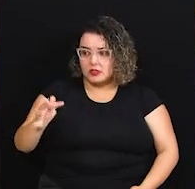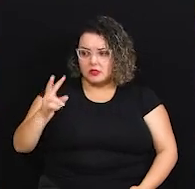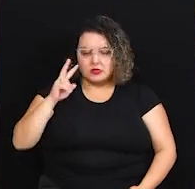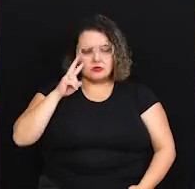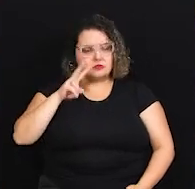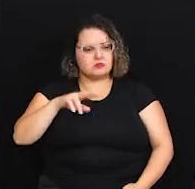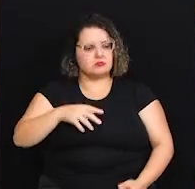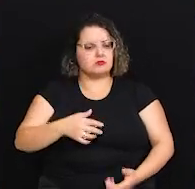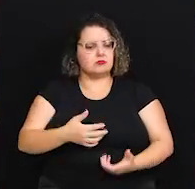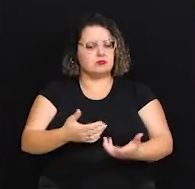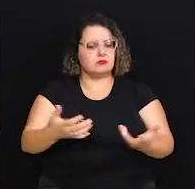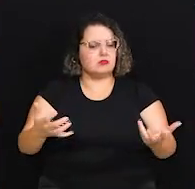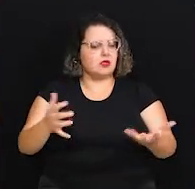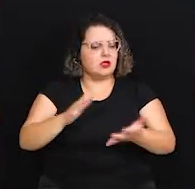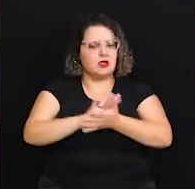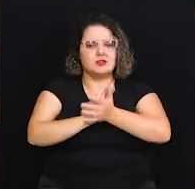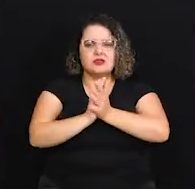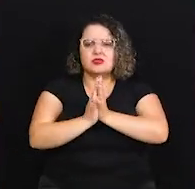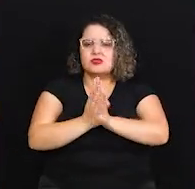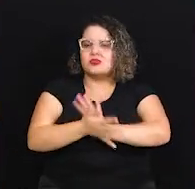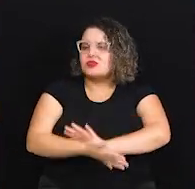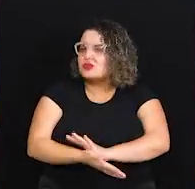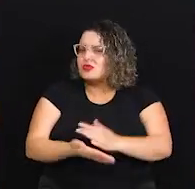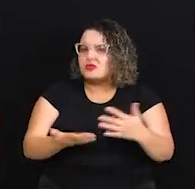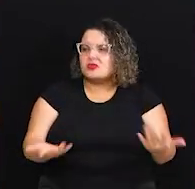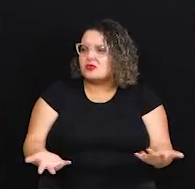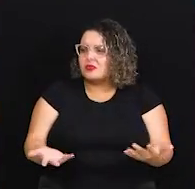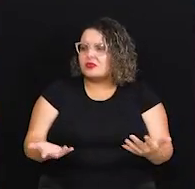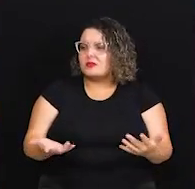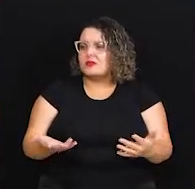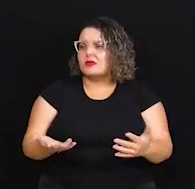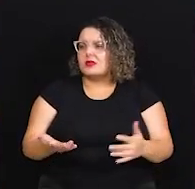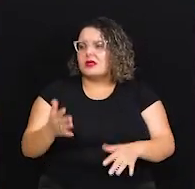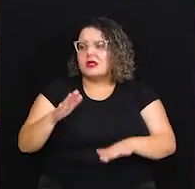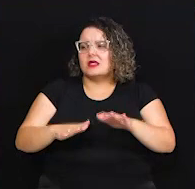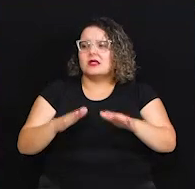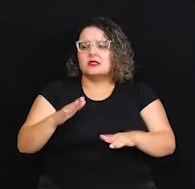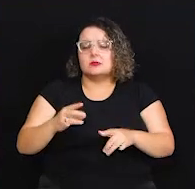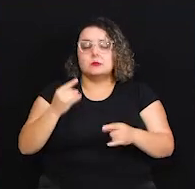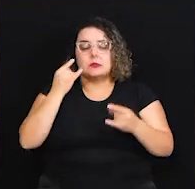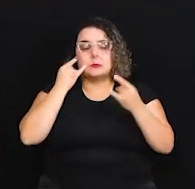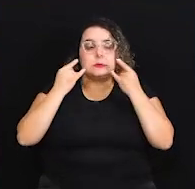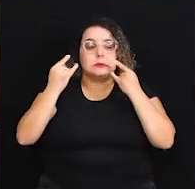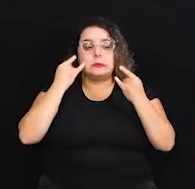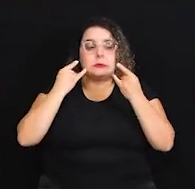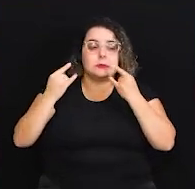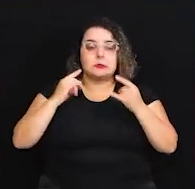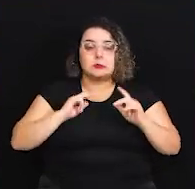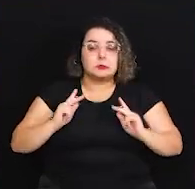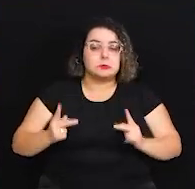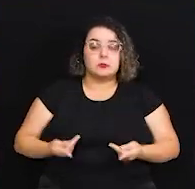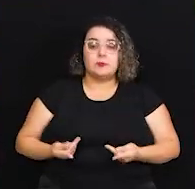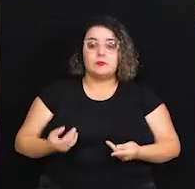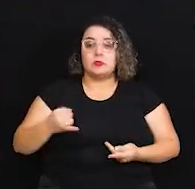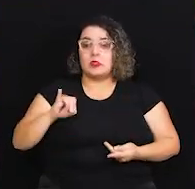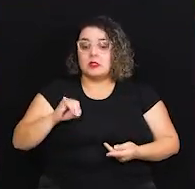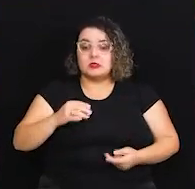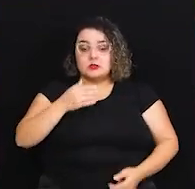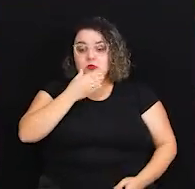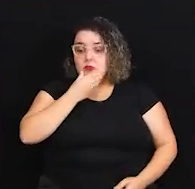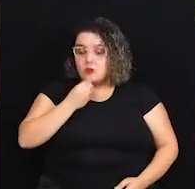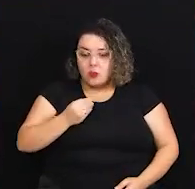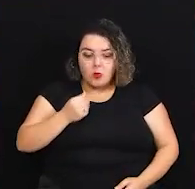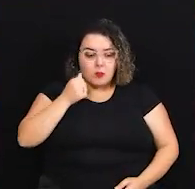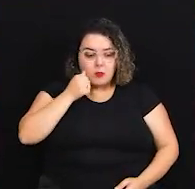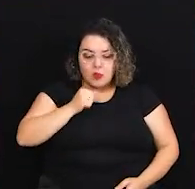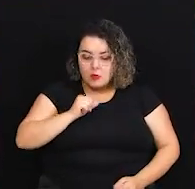área totalmente desgastada, devastada, às vezes até pela ganância do homem, né? Se um homem destrói, eu acho